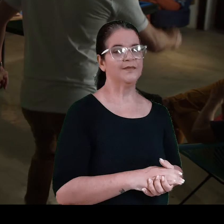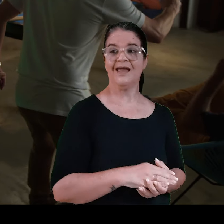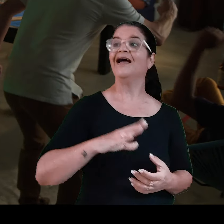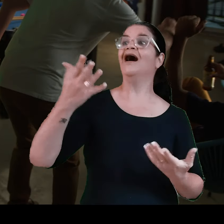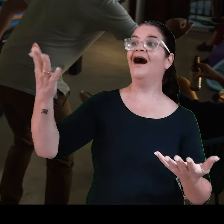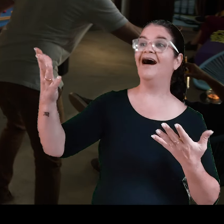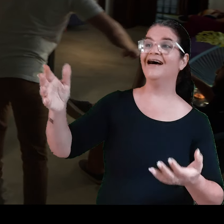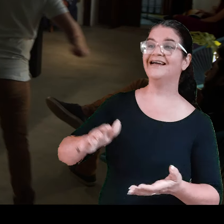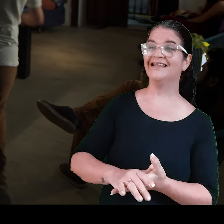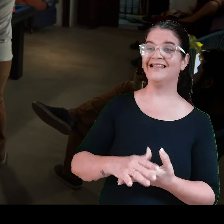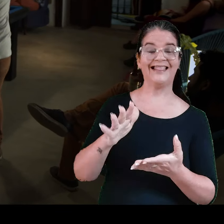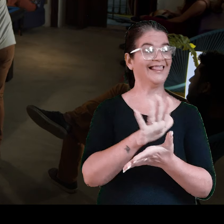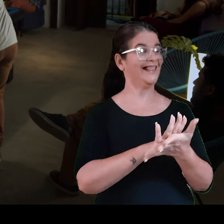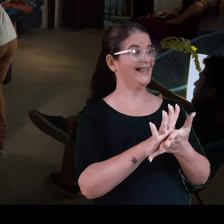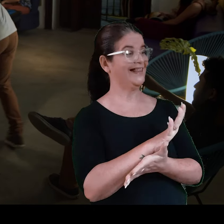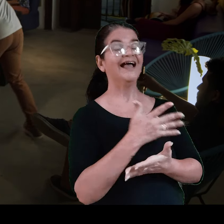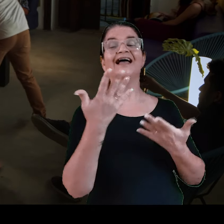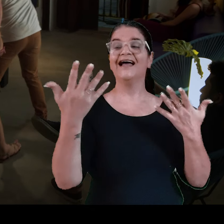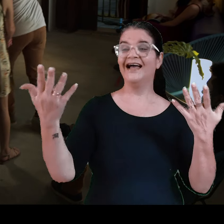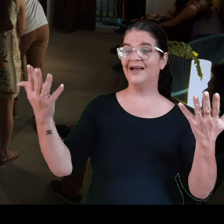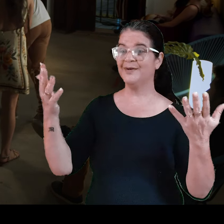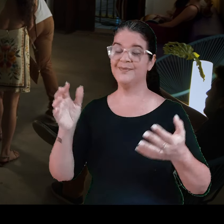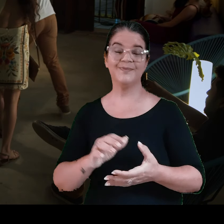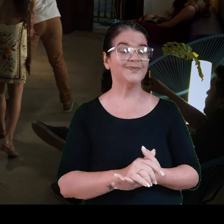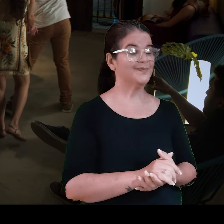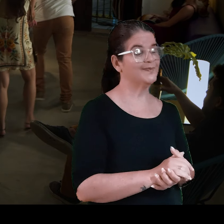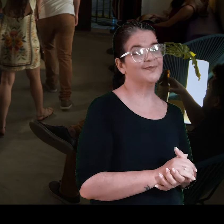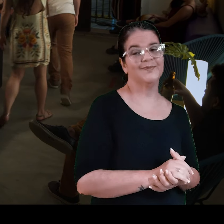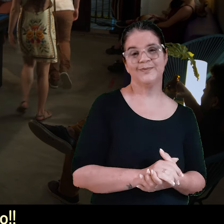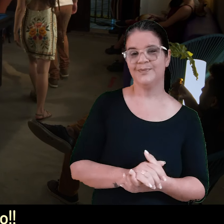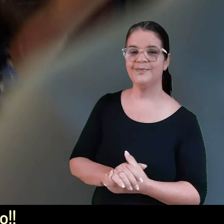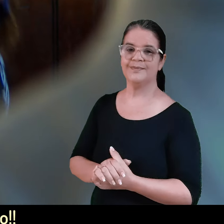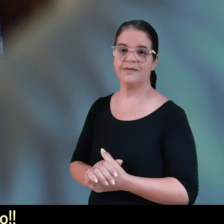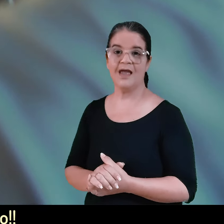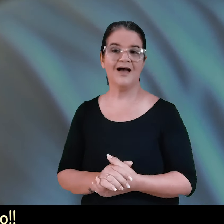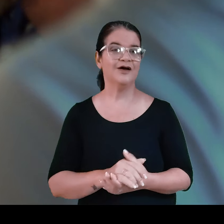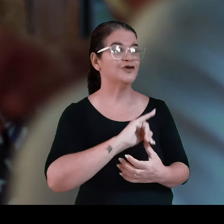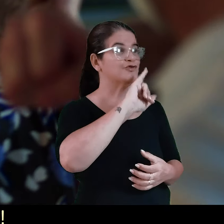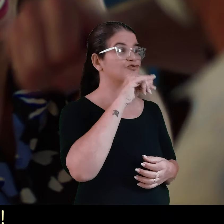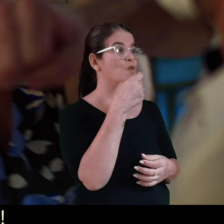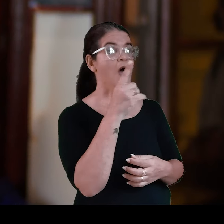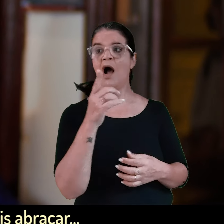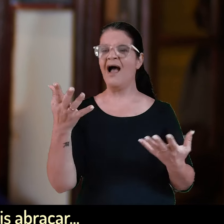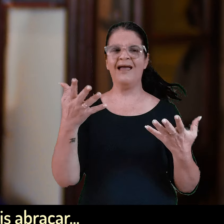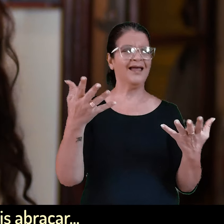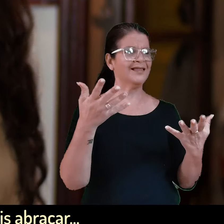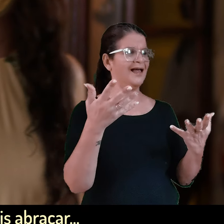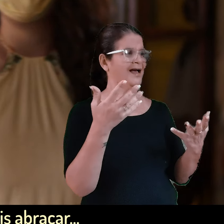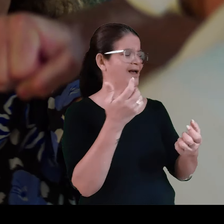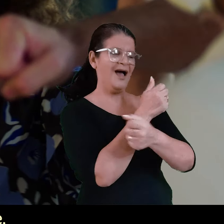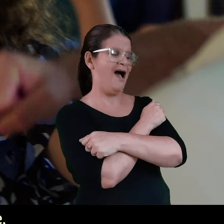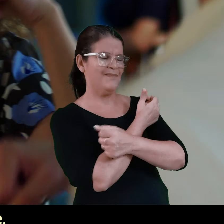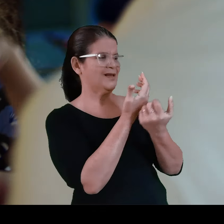casal. João cumprimenta as pessoas batendo os cotovelos. Há uma mesa de sinuca na sala. Eita, não pode mais